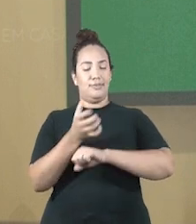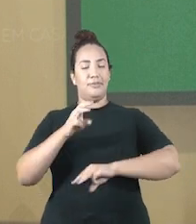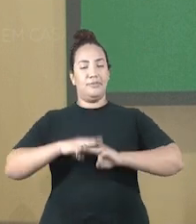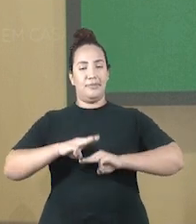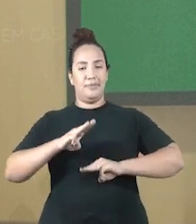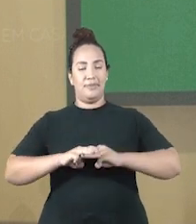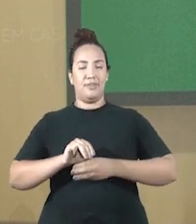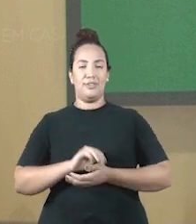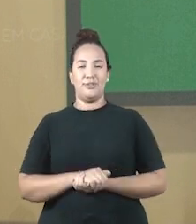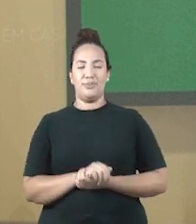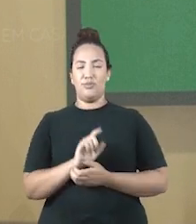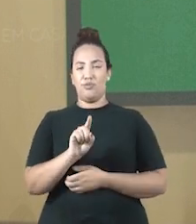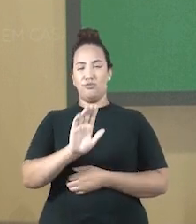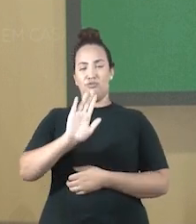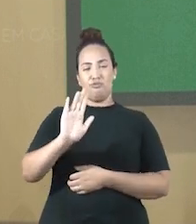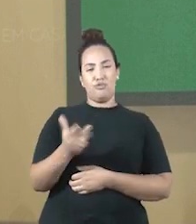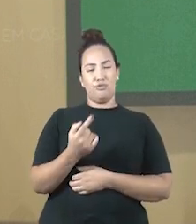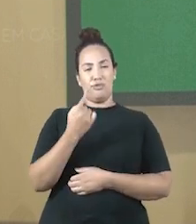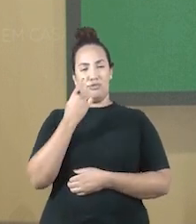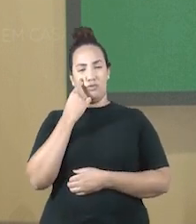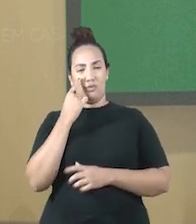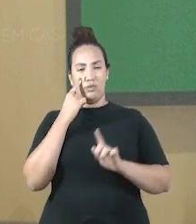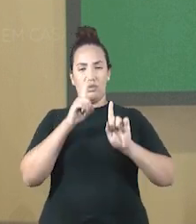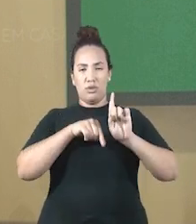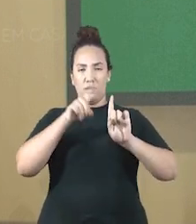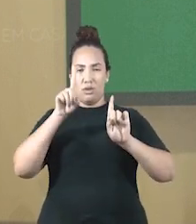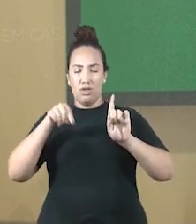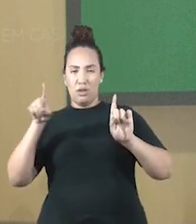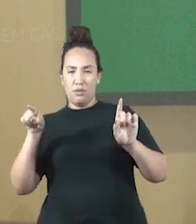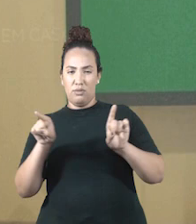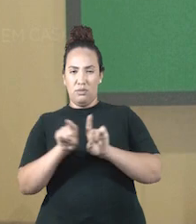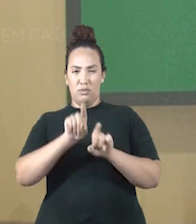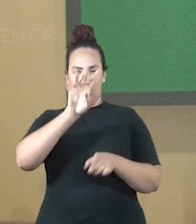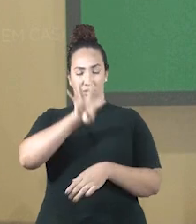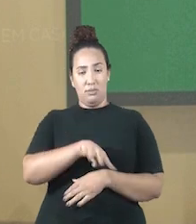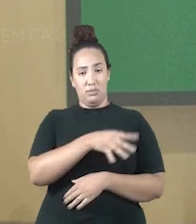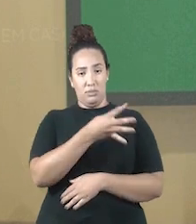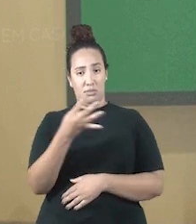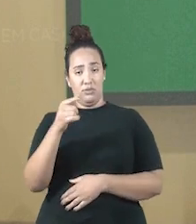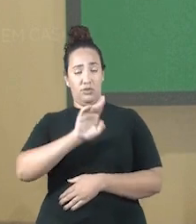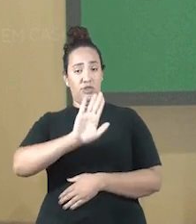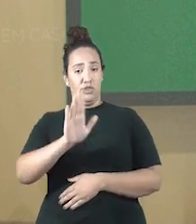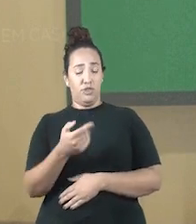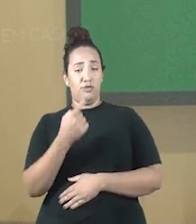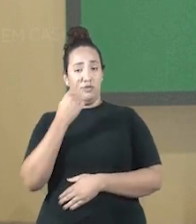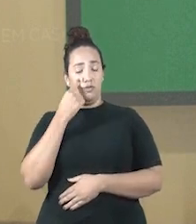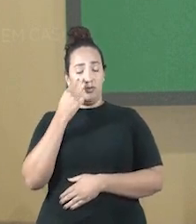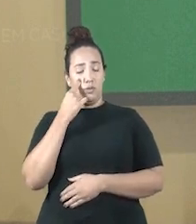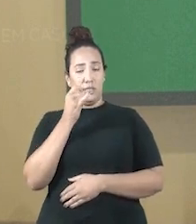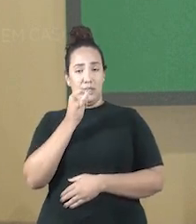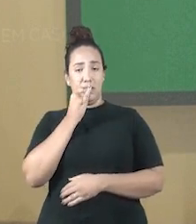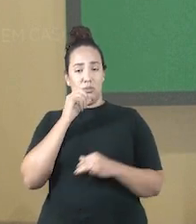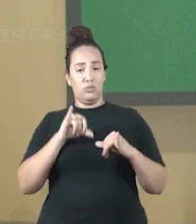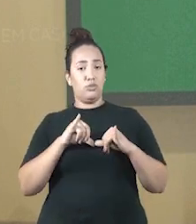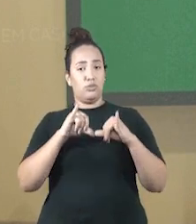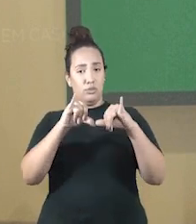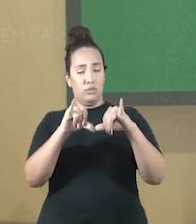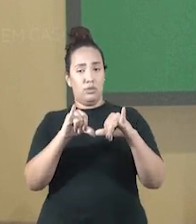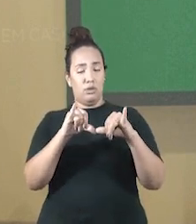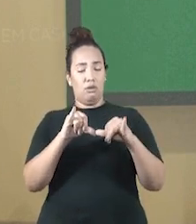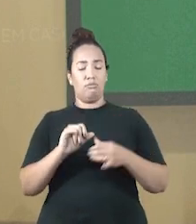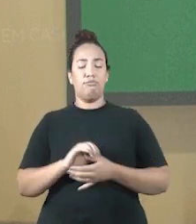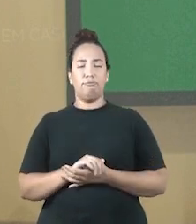Matemática. Você já ouviu falar sobre gráficos e tabelas? Já viu uma tabela de preços no supermercado, por